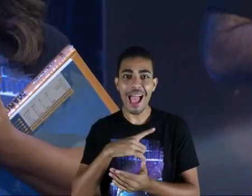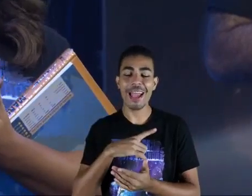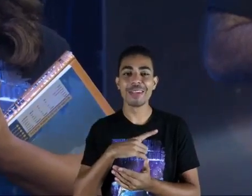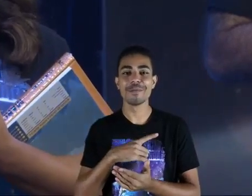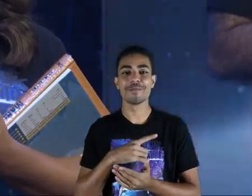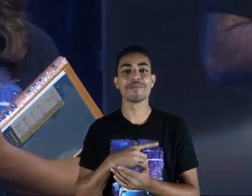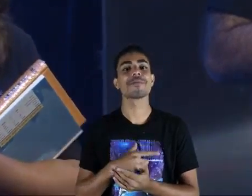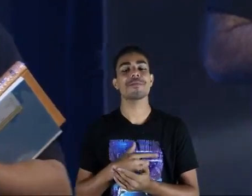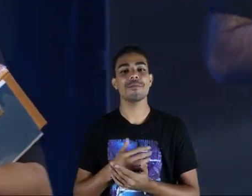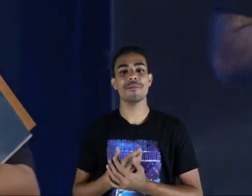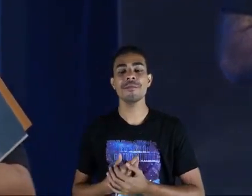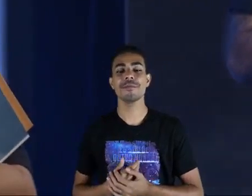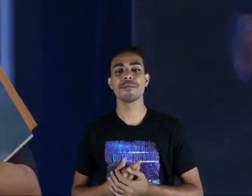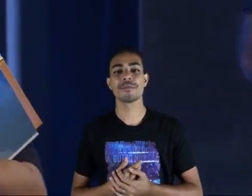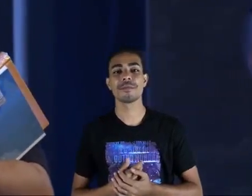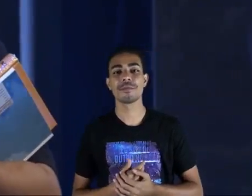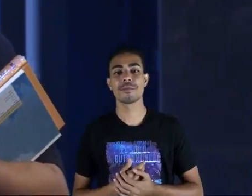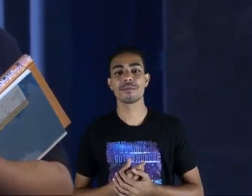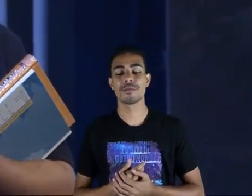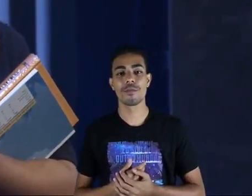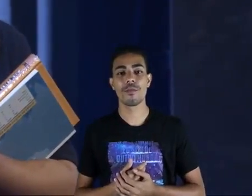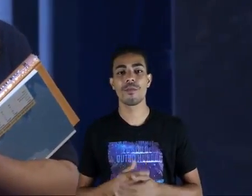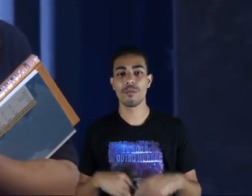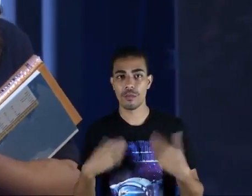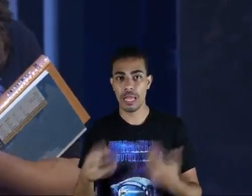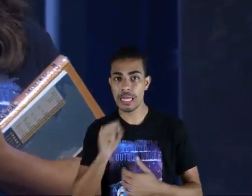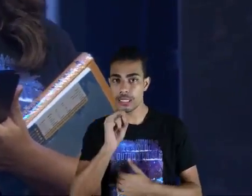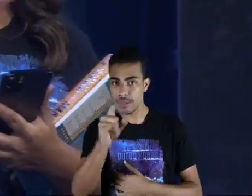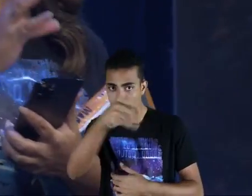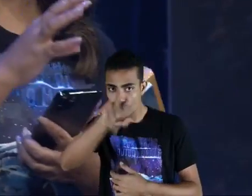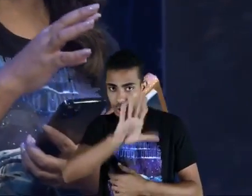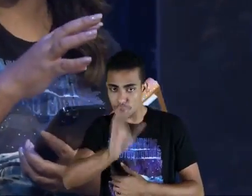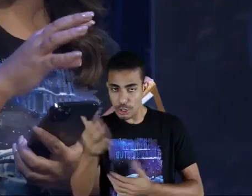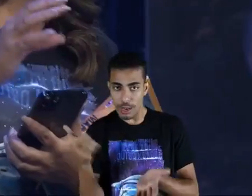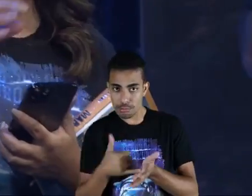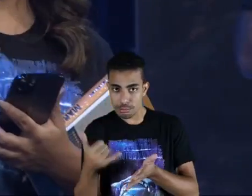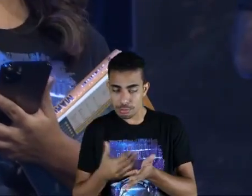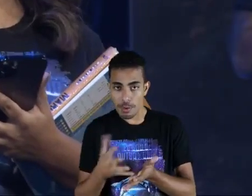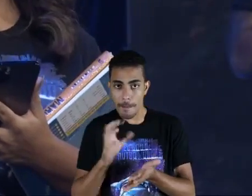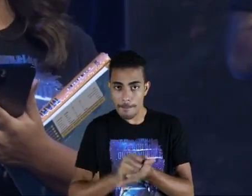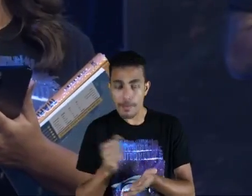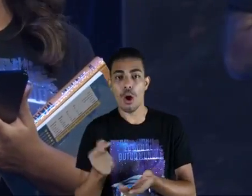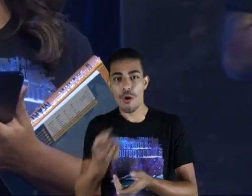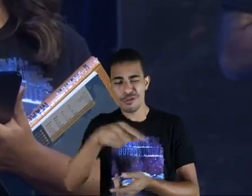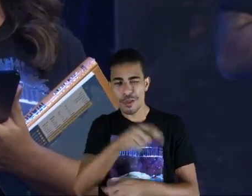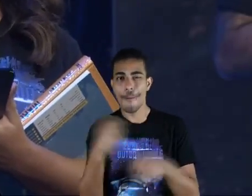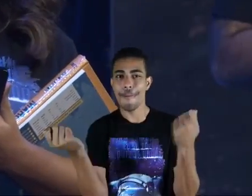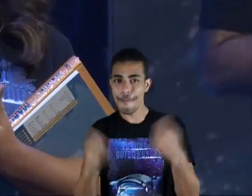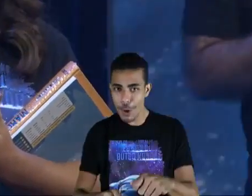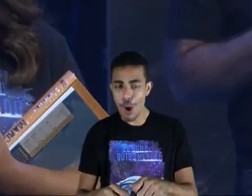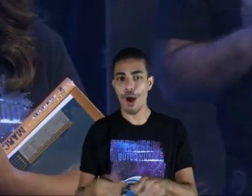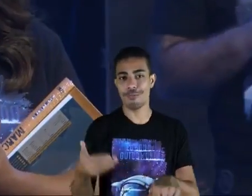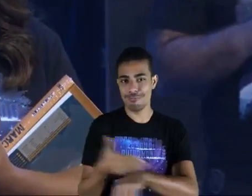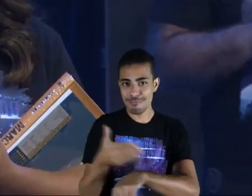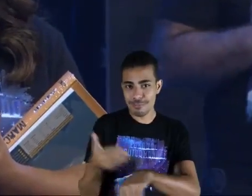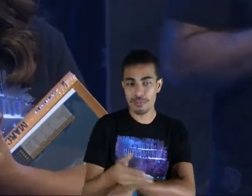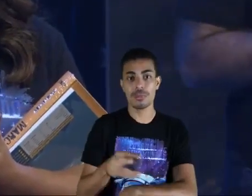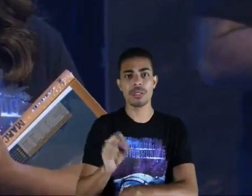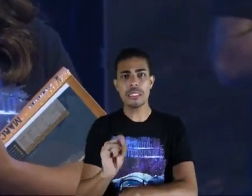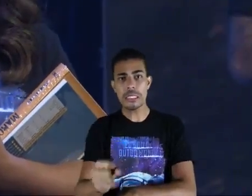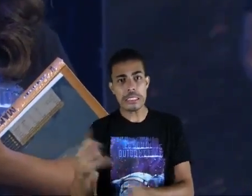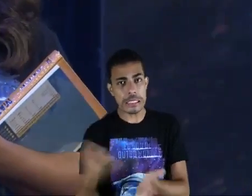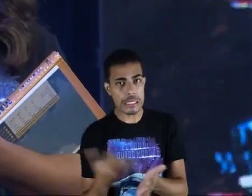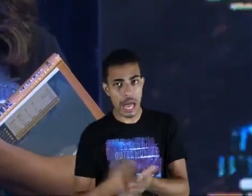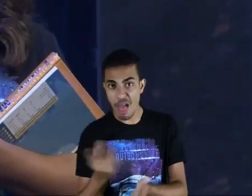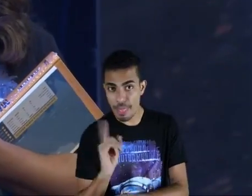aí, você que já está participando, inscrito no congresso, já pode concorrer, mas comenta bastante, se inscreve se você ainda